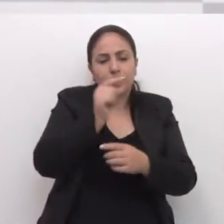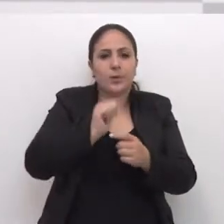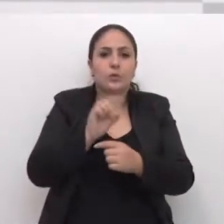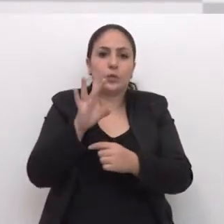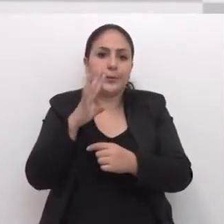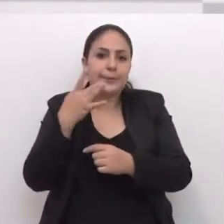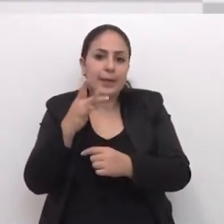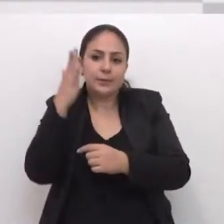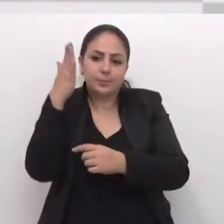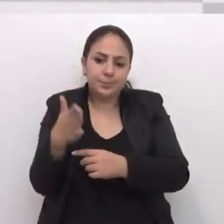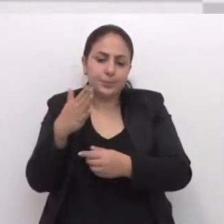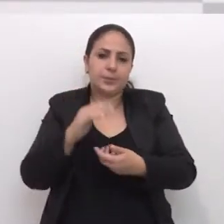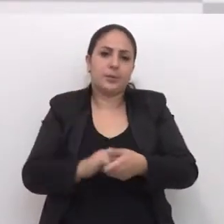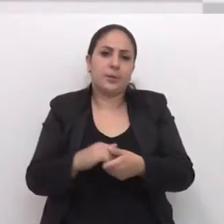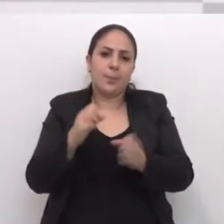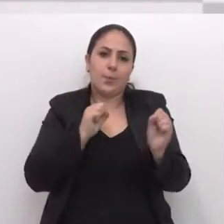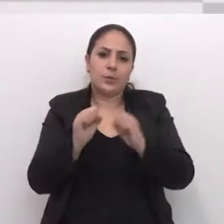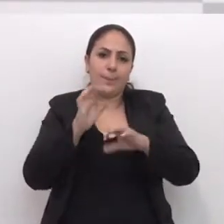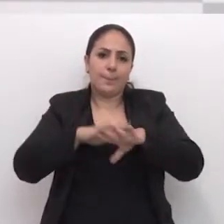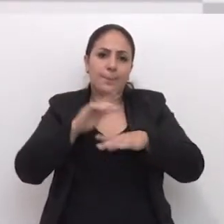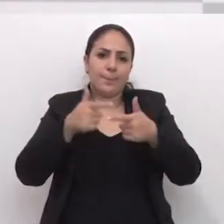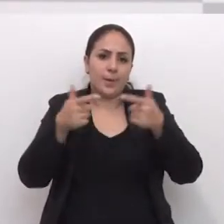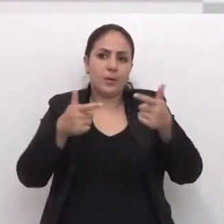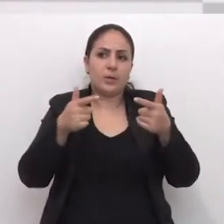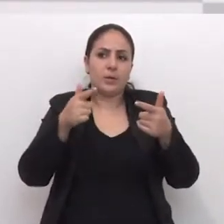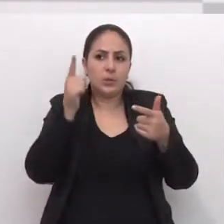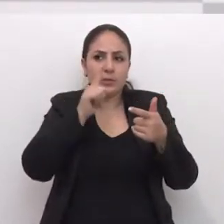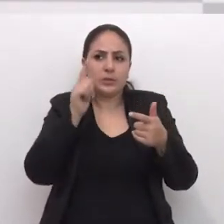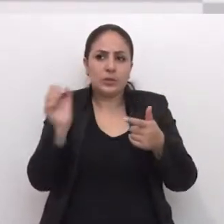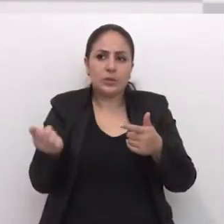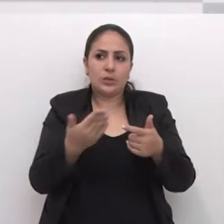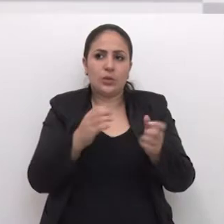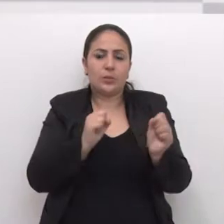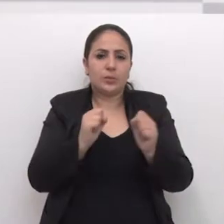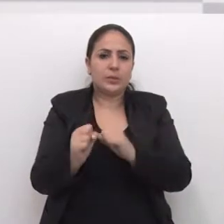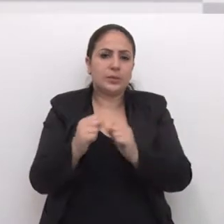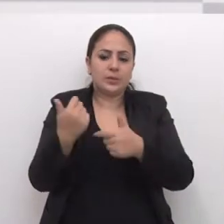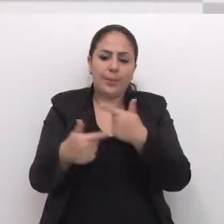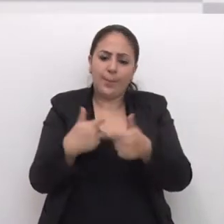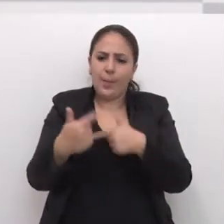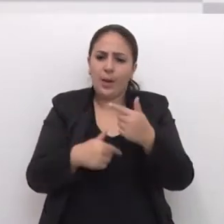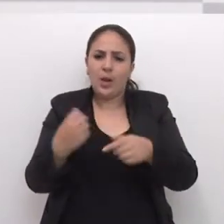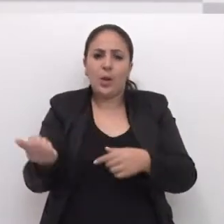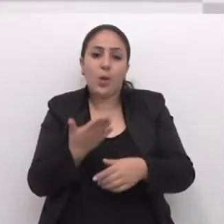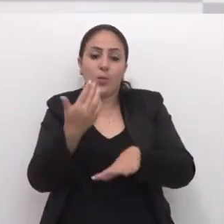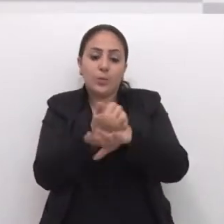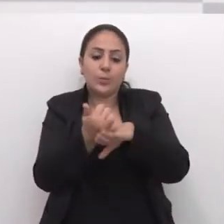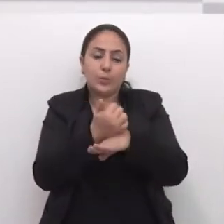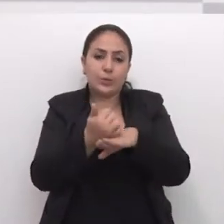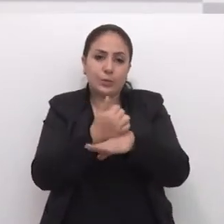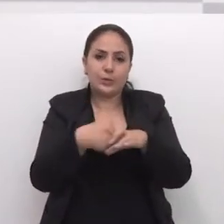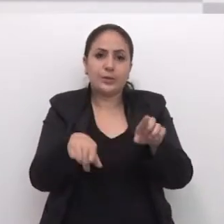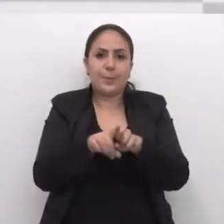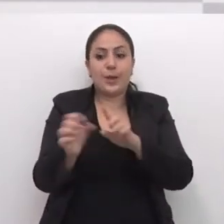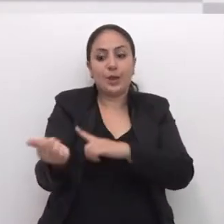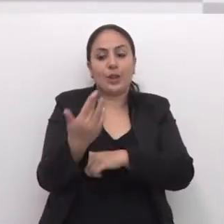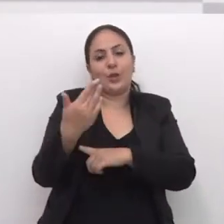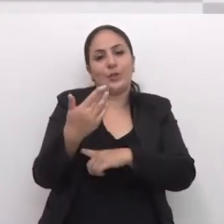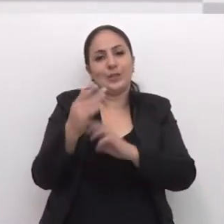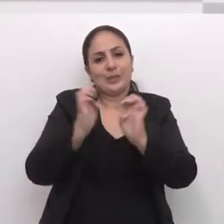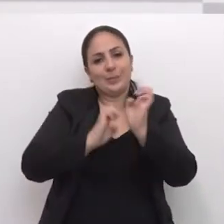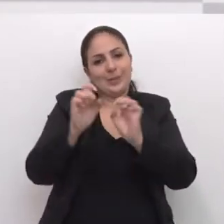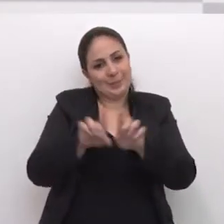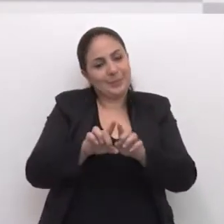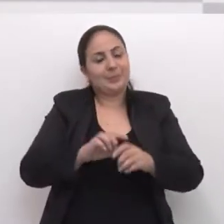dá uma possibilidade maior de novas possibilidades de emprego, novos serviços, novas profissões e